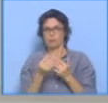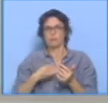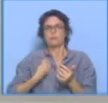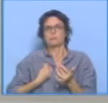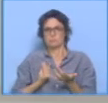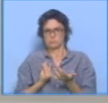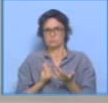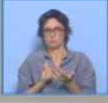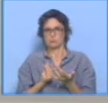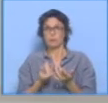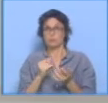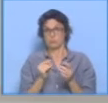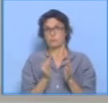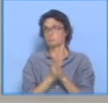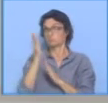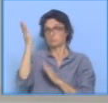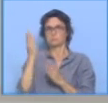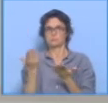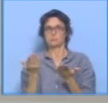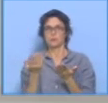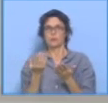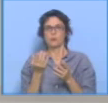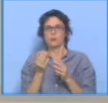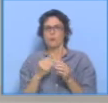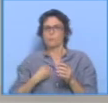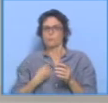dele e do Deus que ele revela, pelo ser humano.